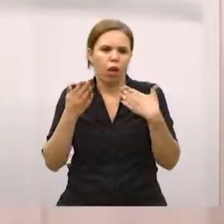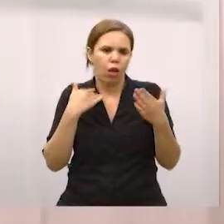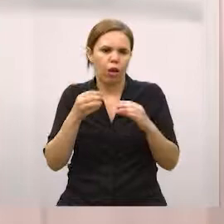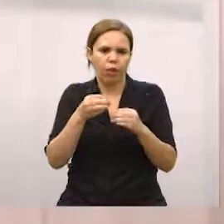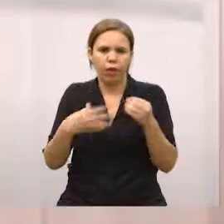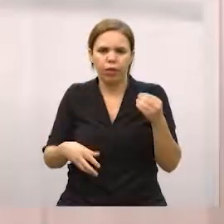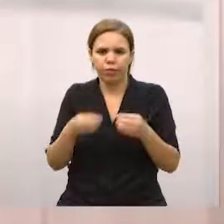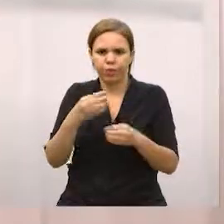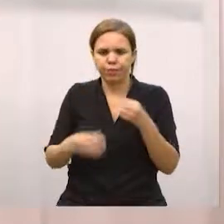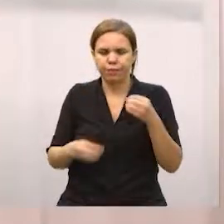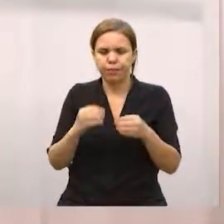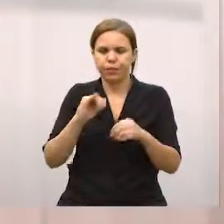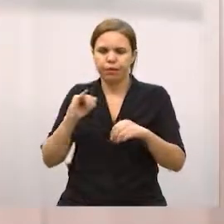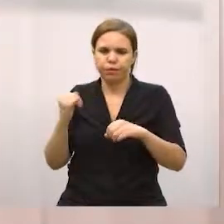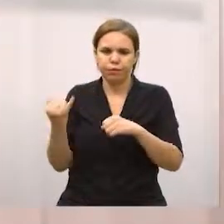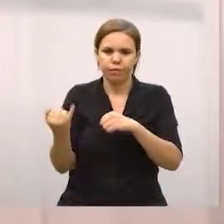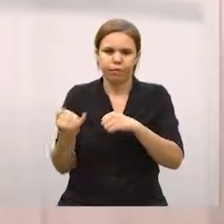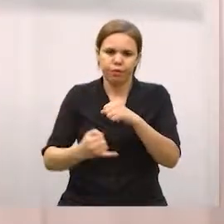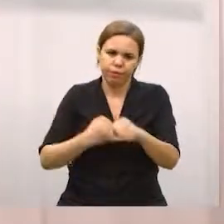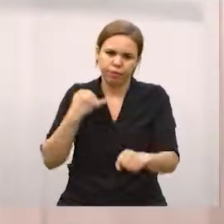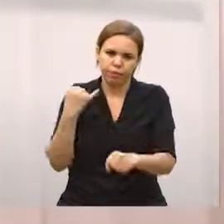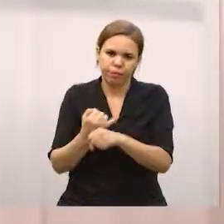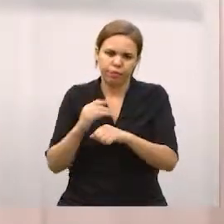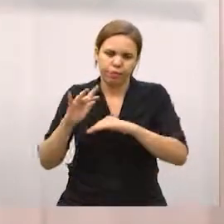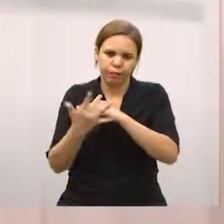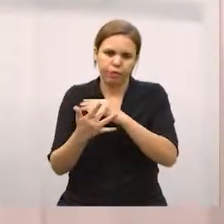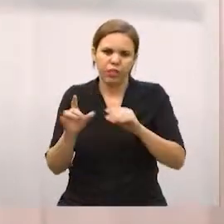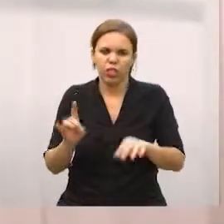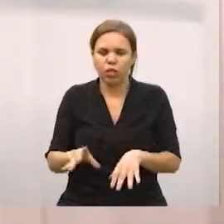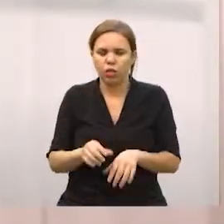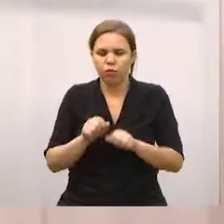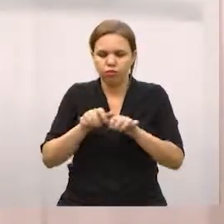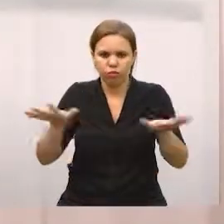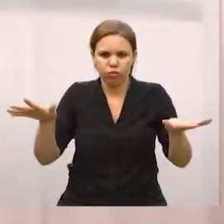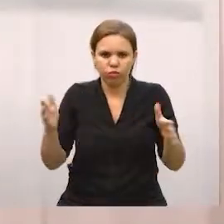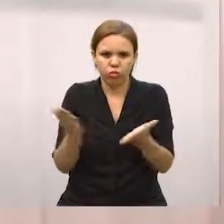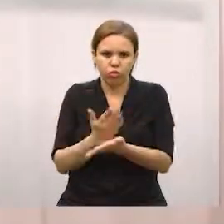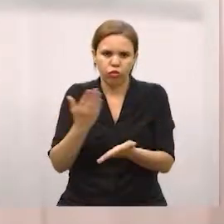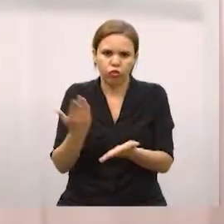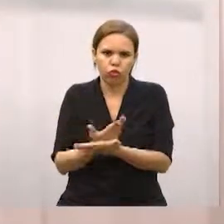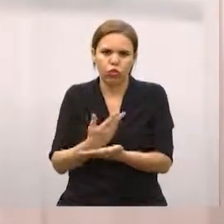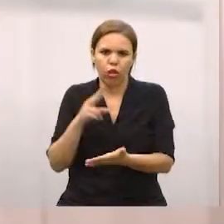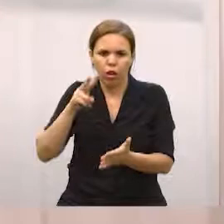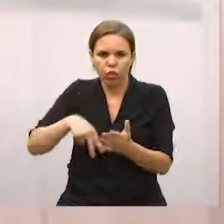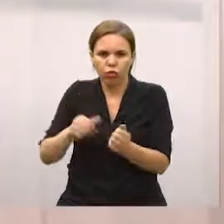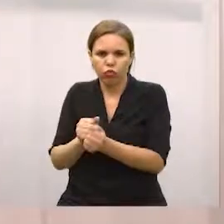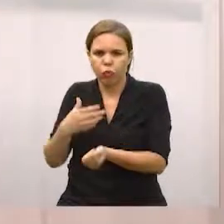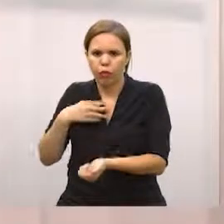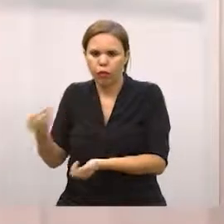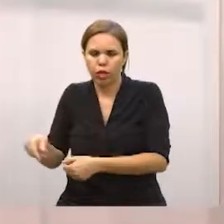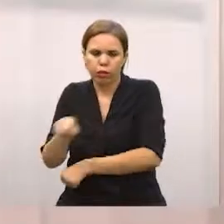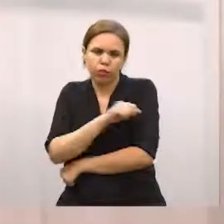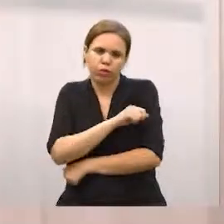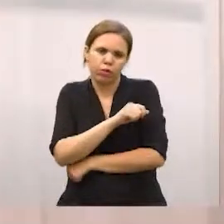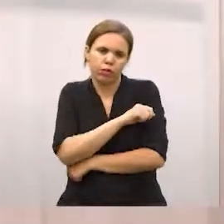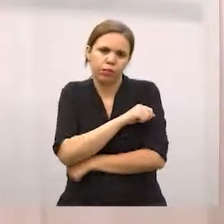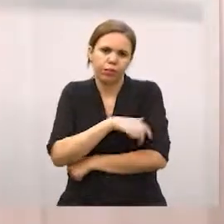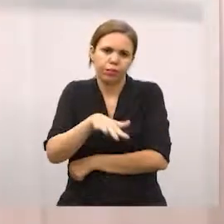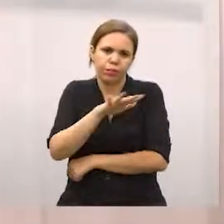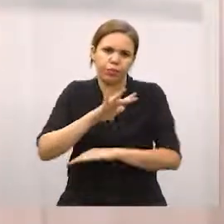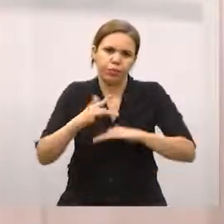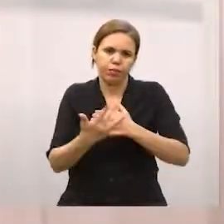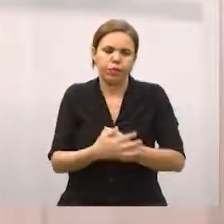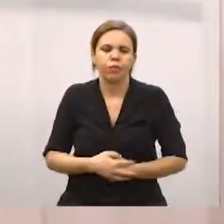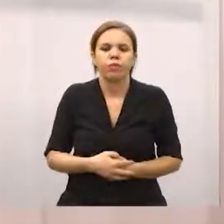para ser um canal de conteúdo na internet, né? O meu desejo inicial era apenas partilhar os livros que eu lia com o meu filho e com os meus